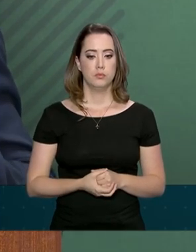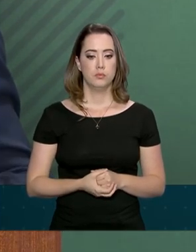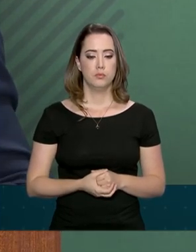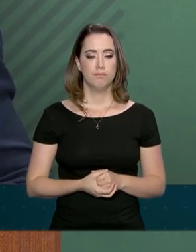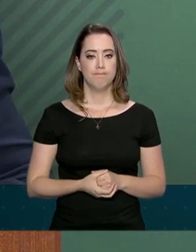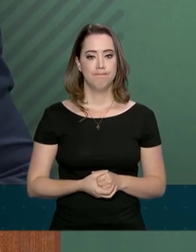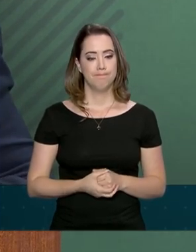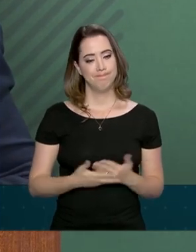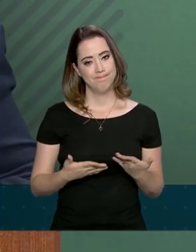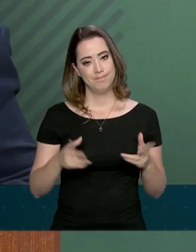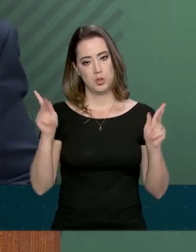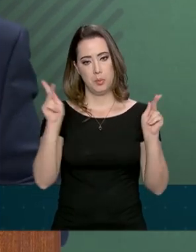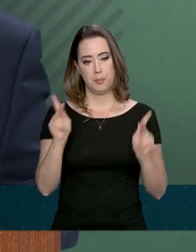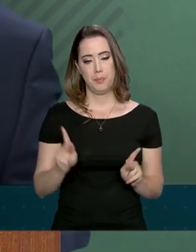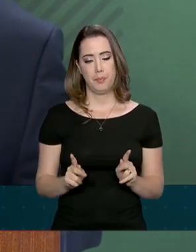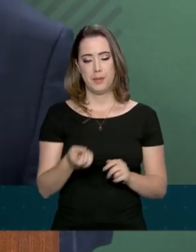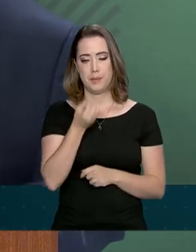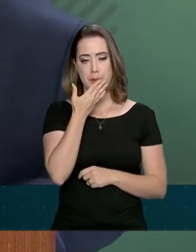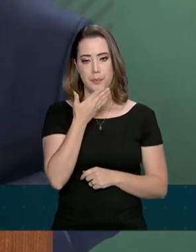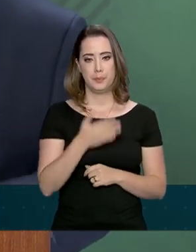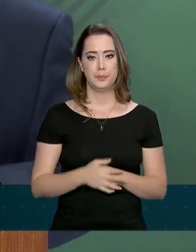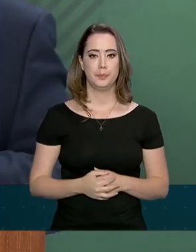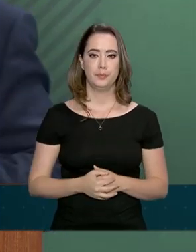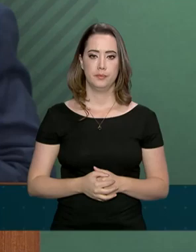só faz bem